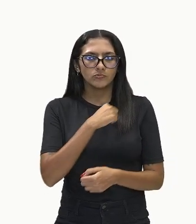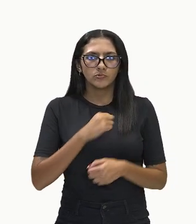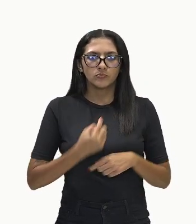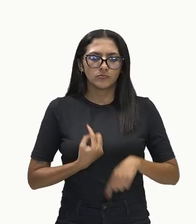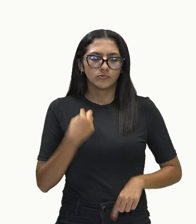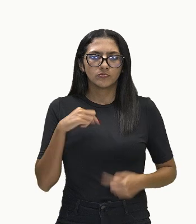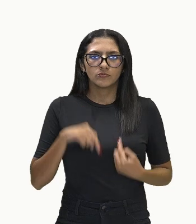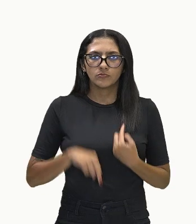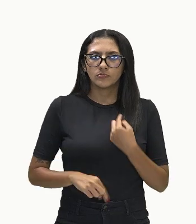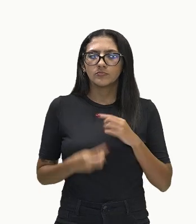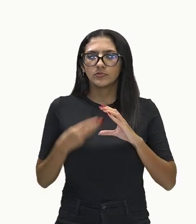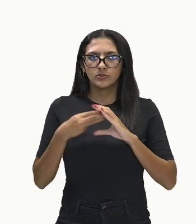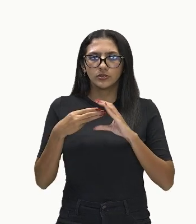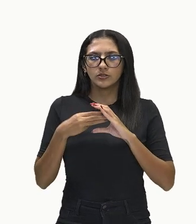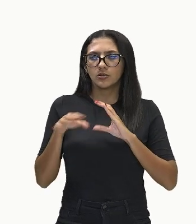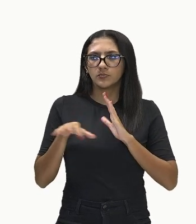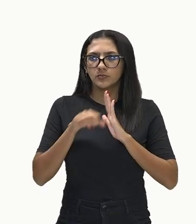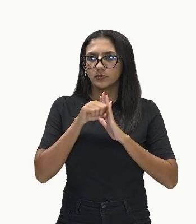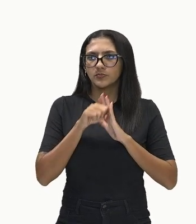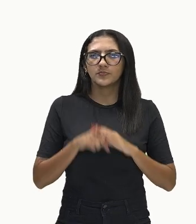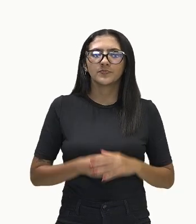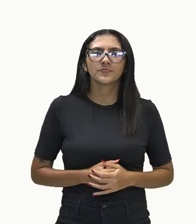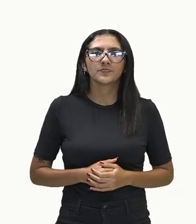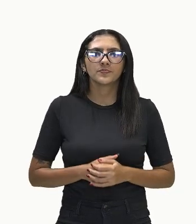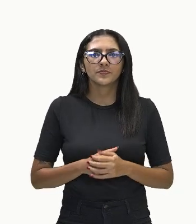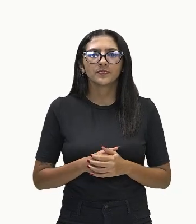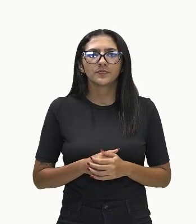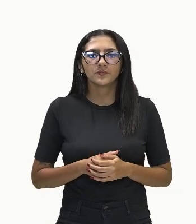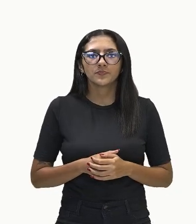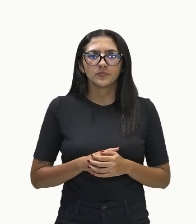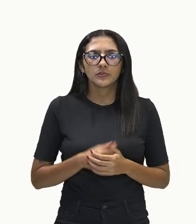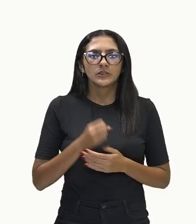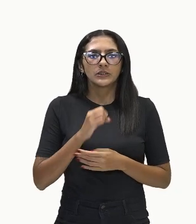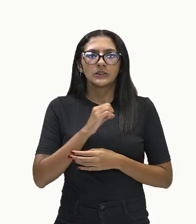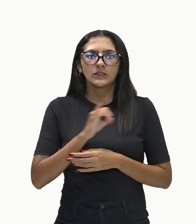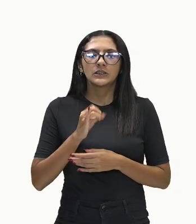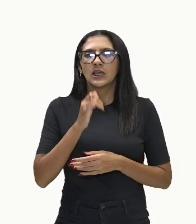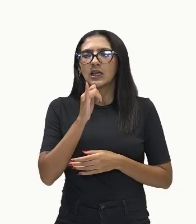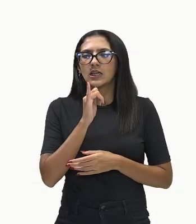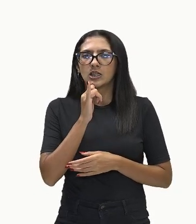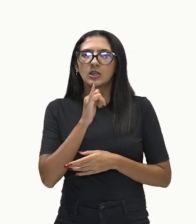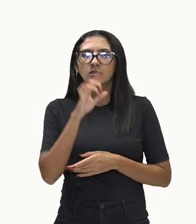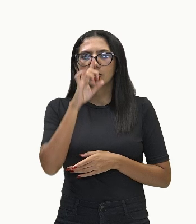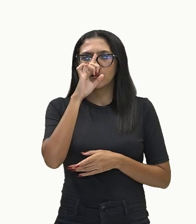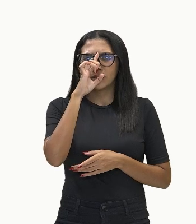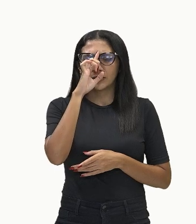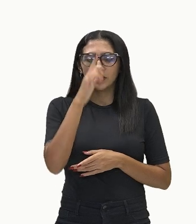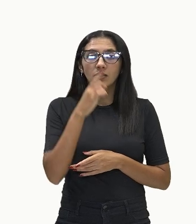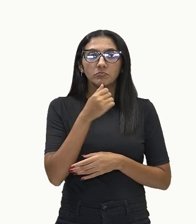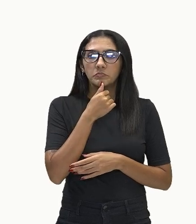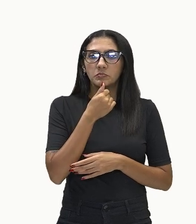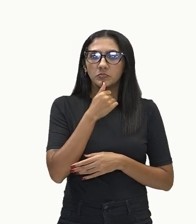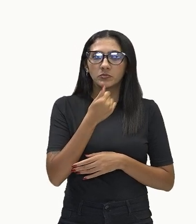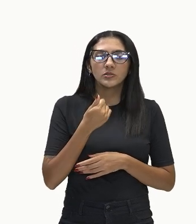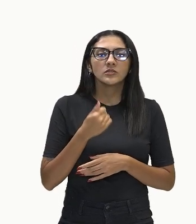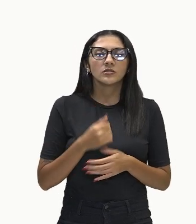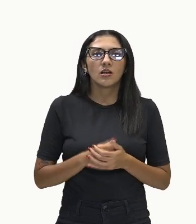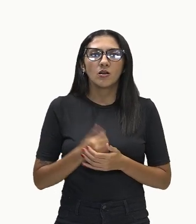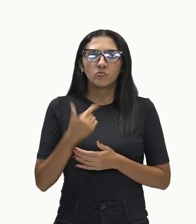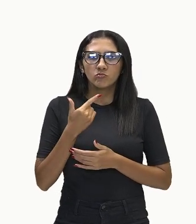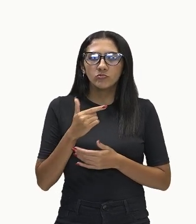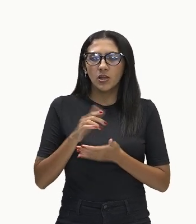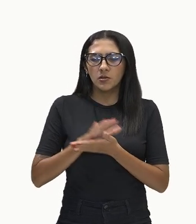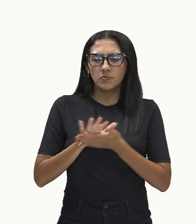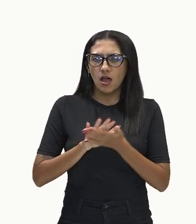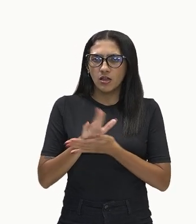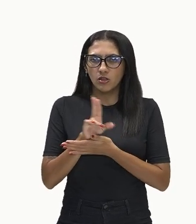nossas células. Aquilo que ainda não for, que for considerado excretas, vai